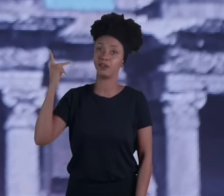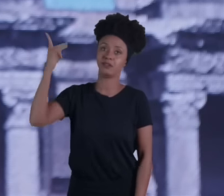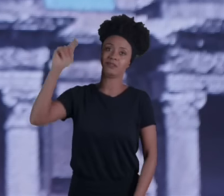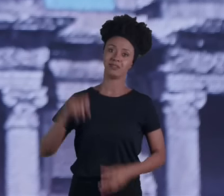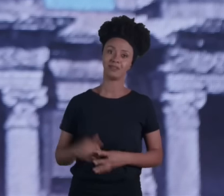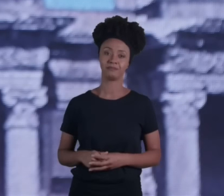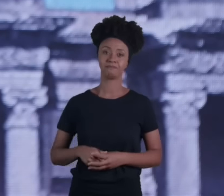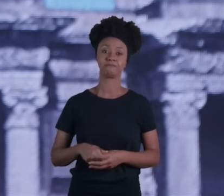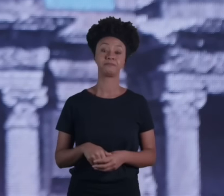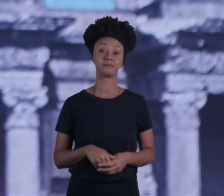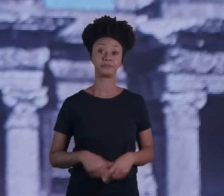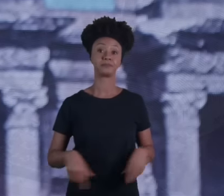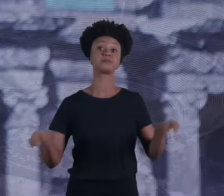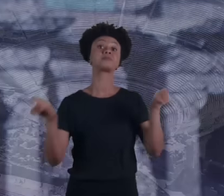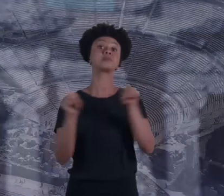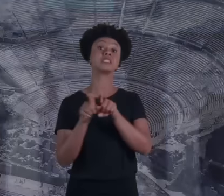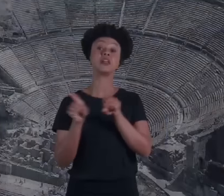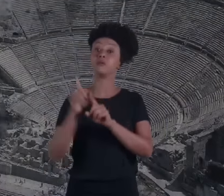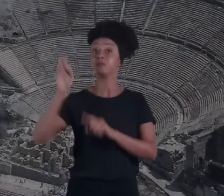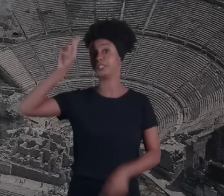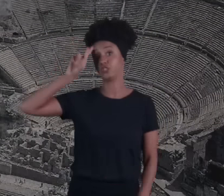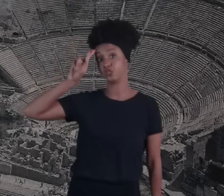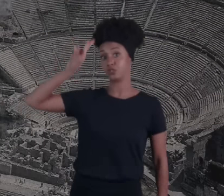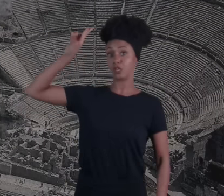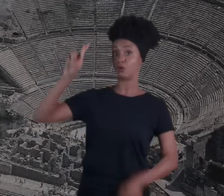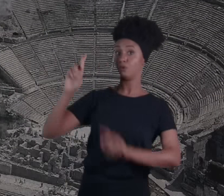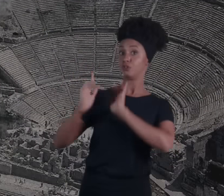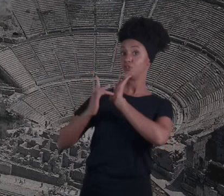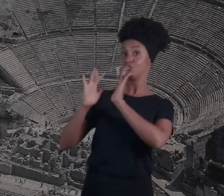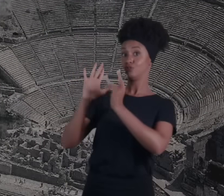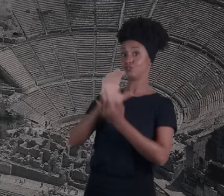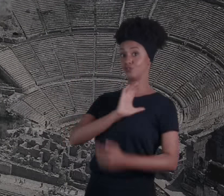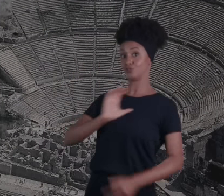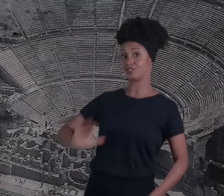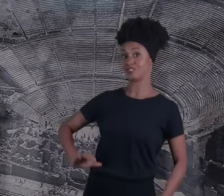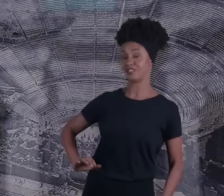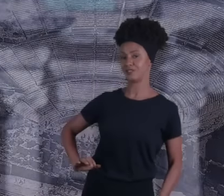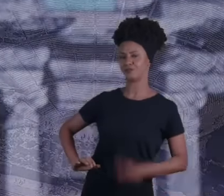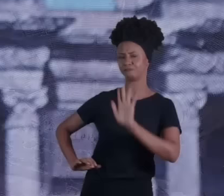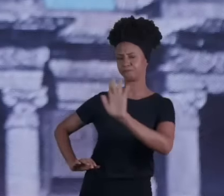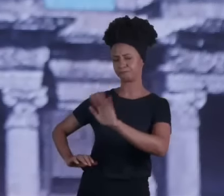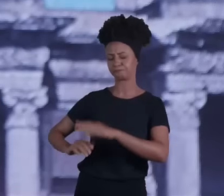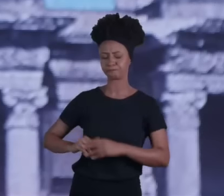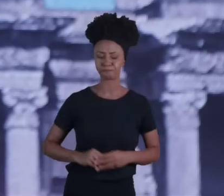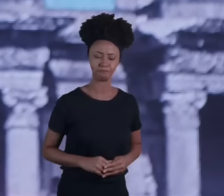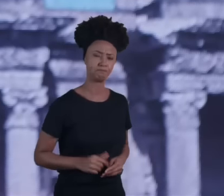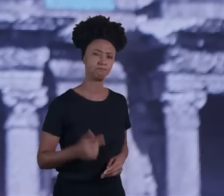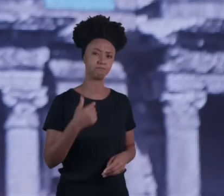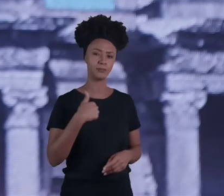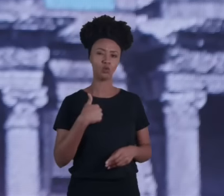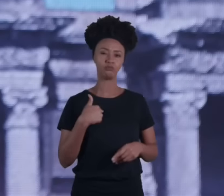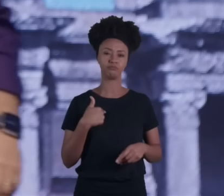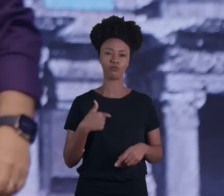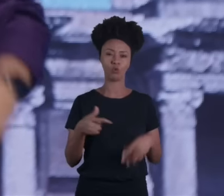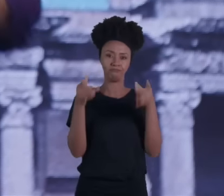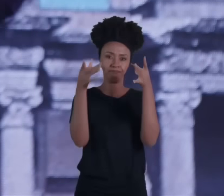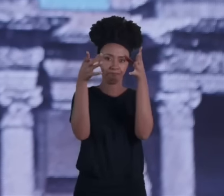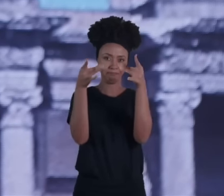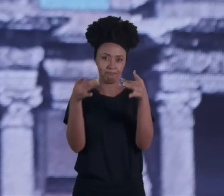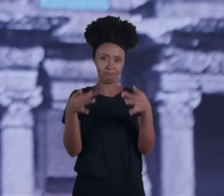lugar, diz, da parte do Senhor Jesus Cristo. Eu quero aqui desmembrar esta palavra